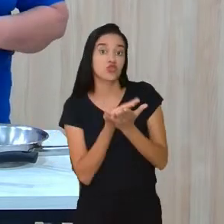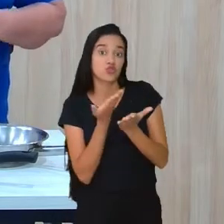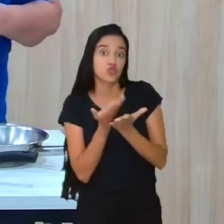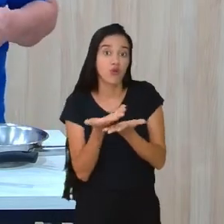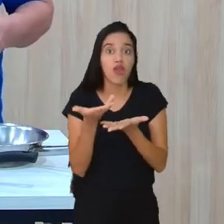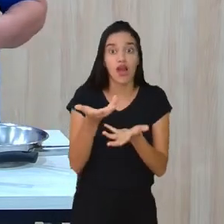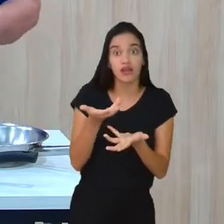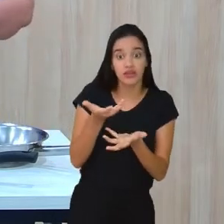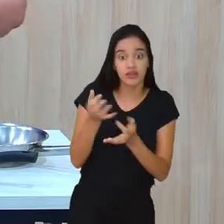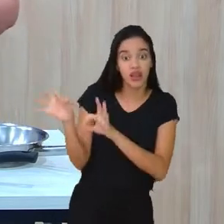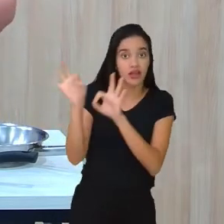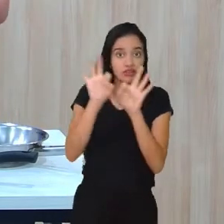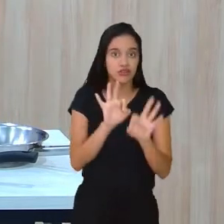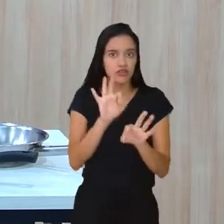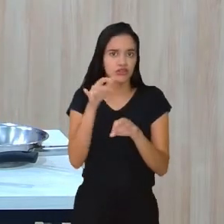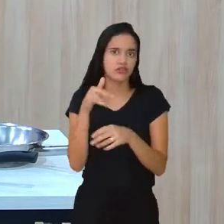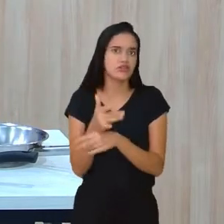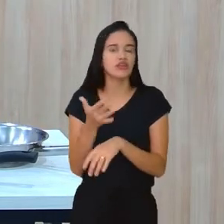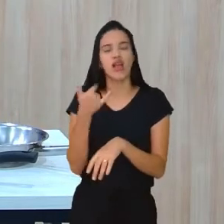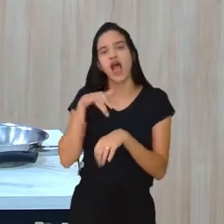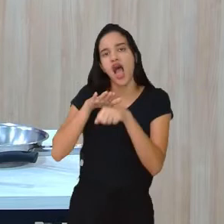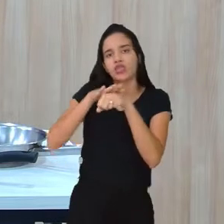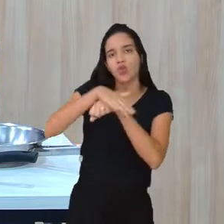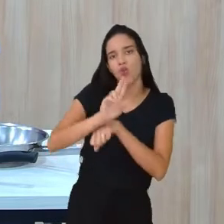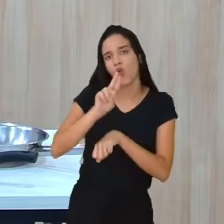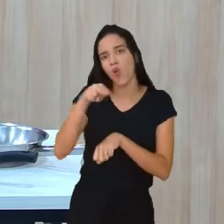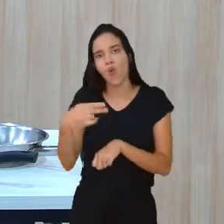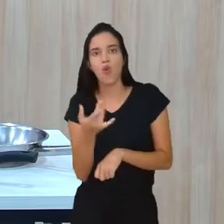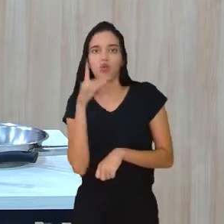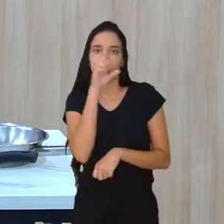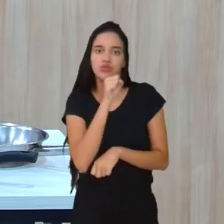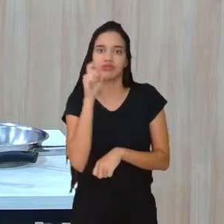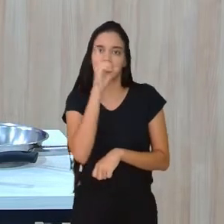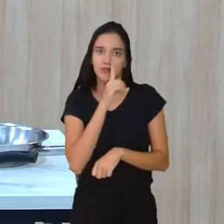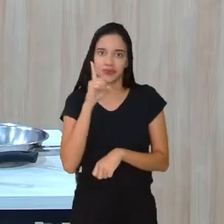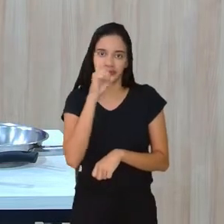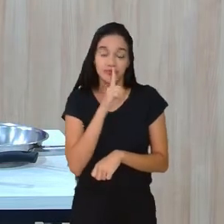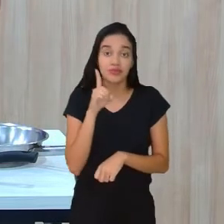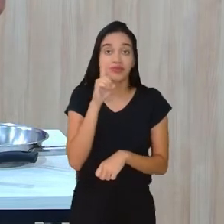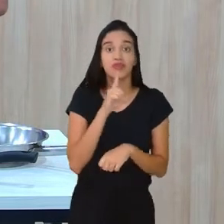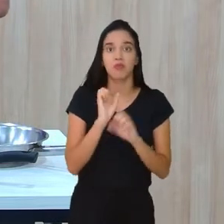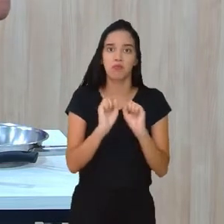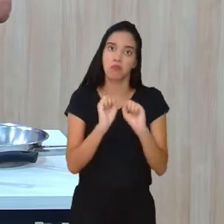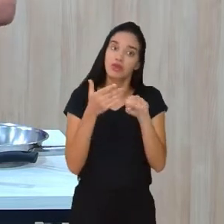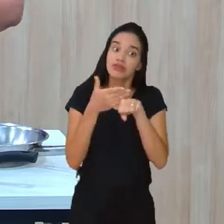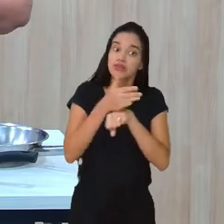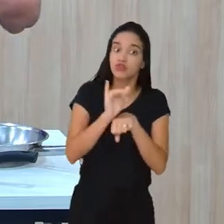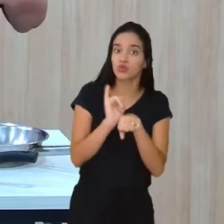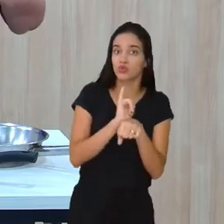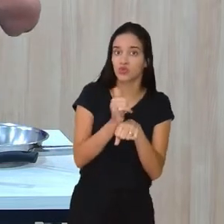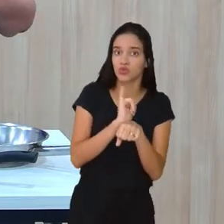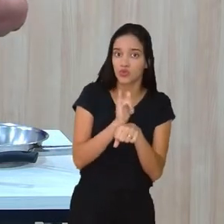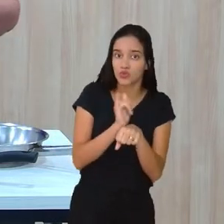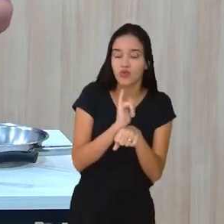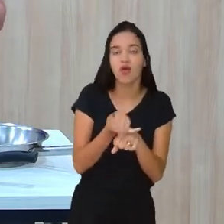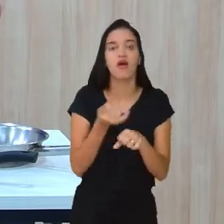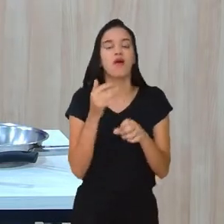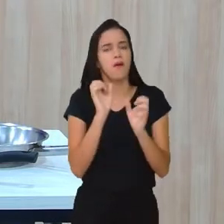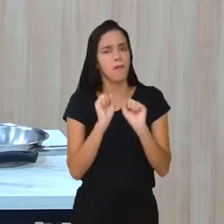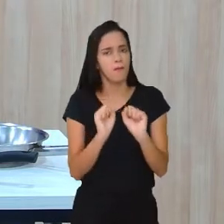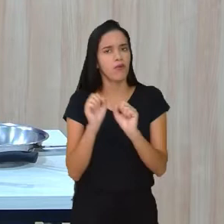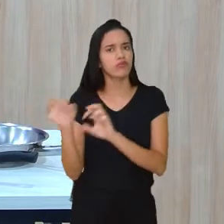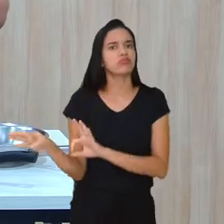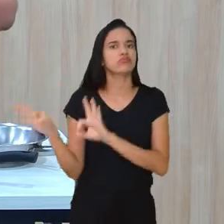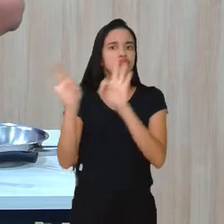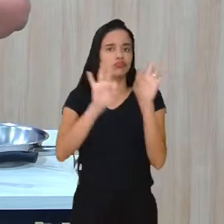em outro tempo, até à noite, final de semana, vocês podem contar com a questão aí do YouTube. E lá no YouTube vocês vão poder assistir,